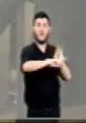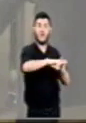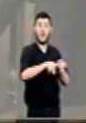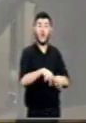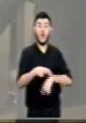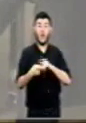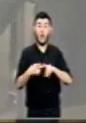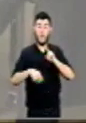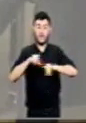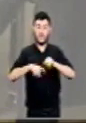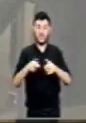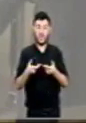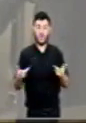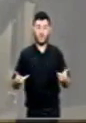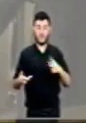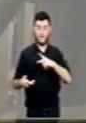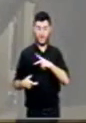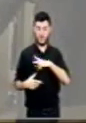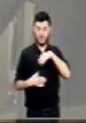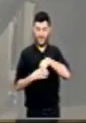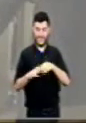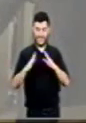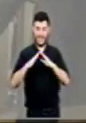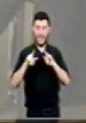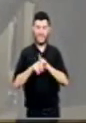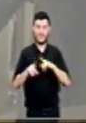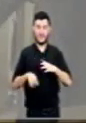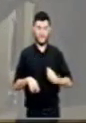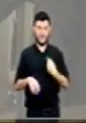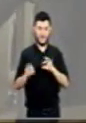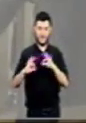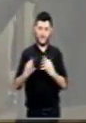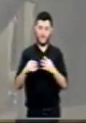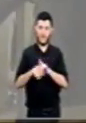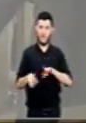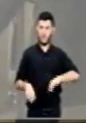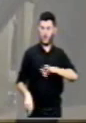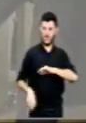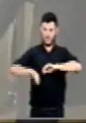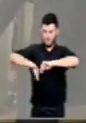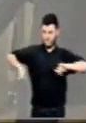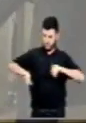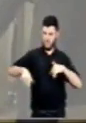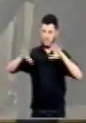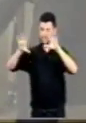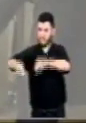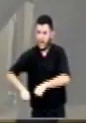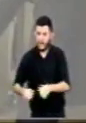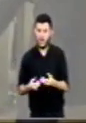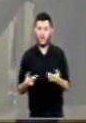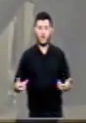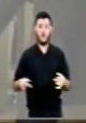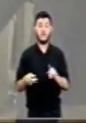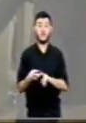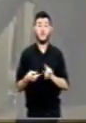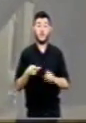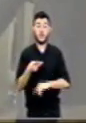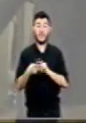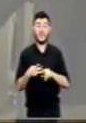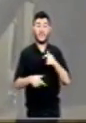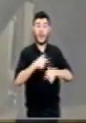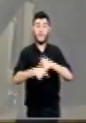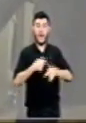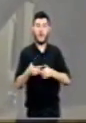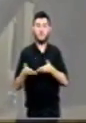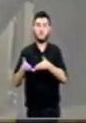suas residências, na presença de seus familiares, afastamento temporário de suas funções, sem contar em